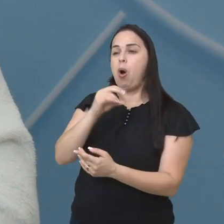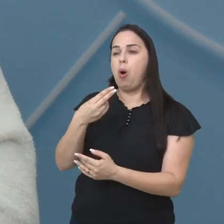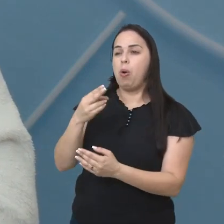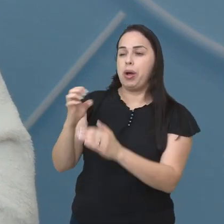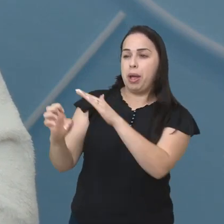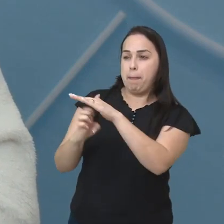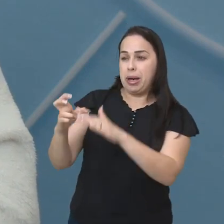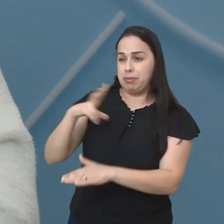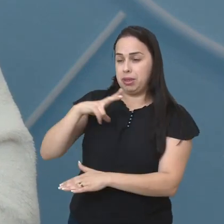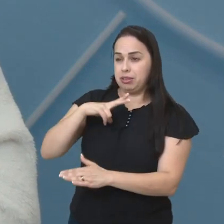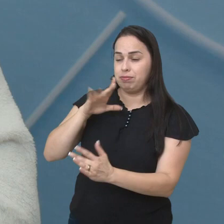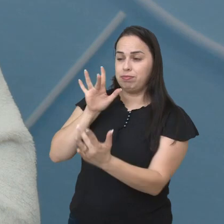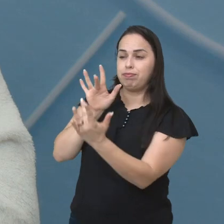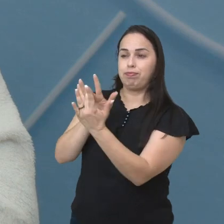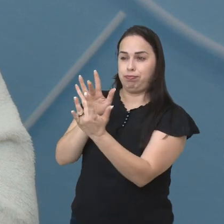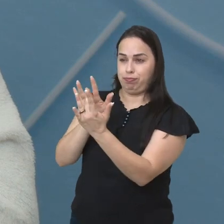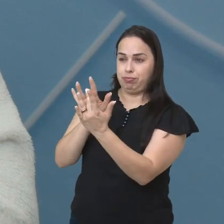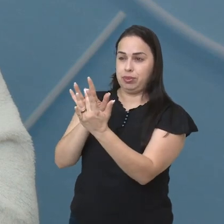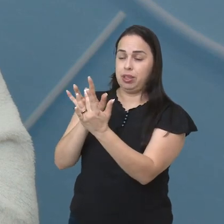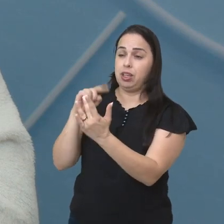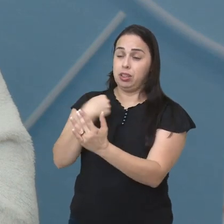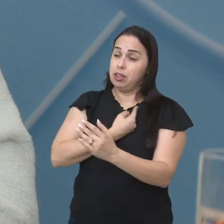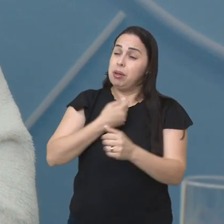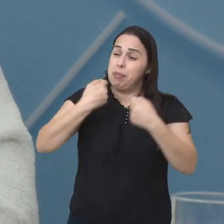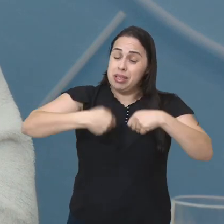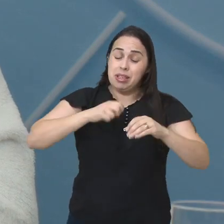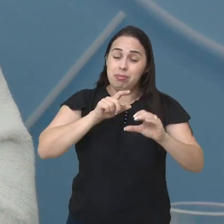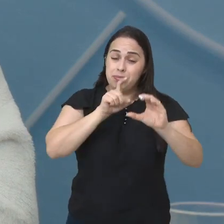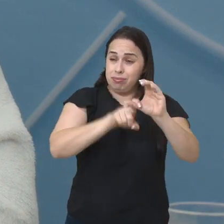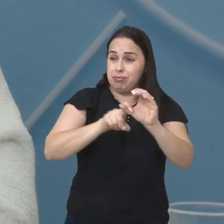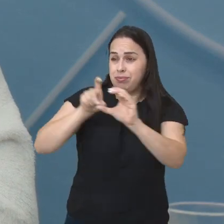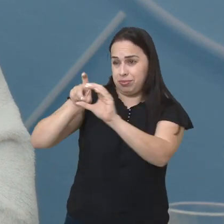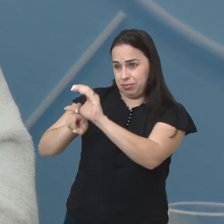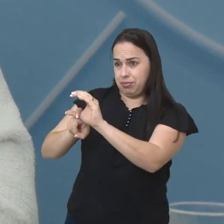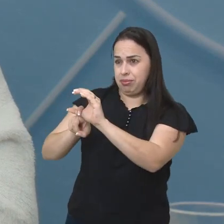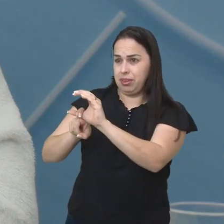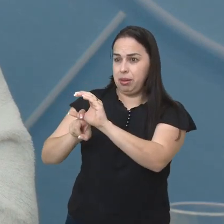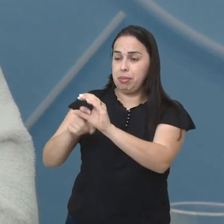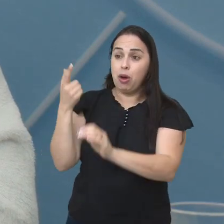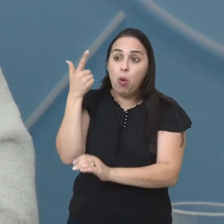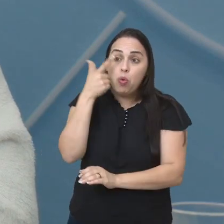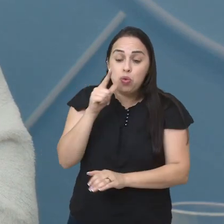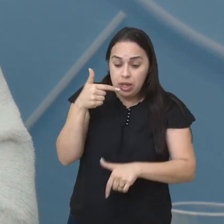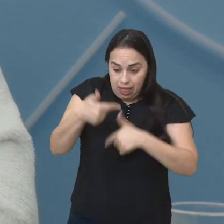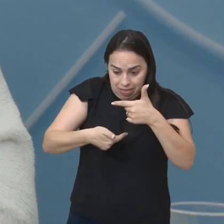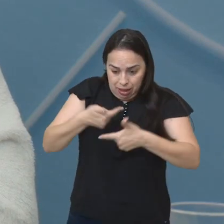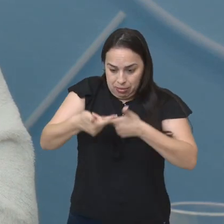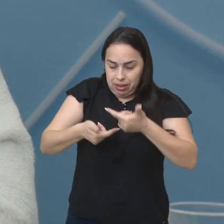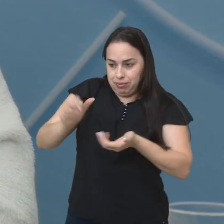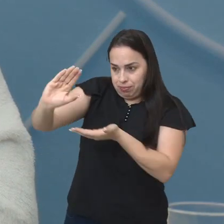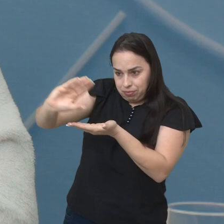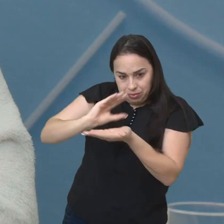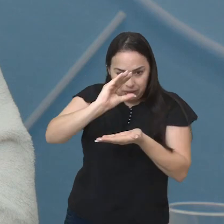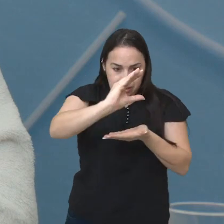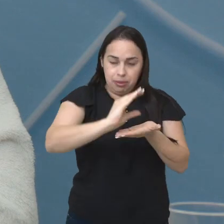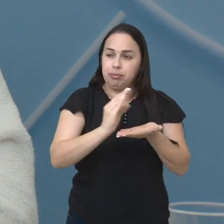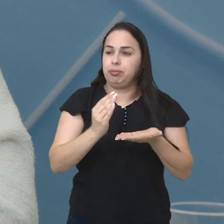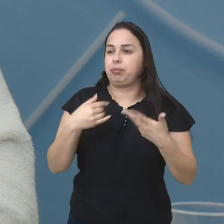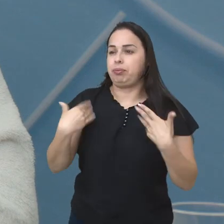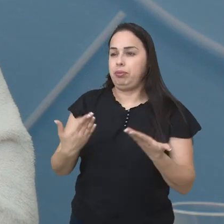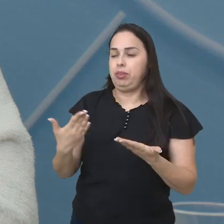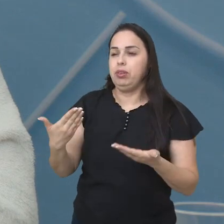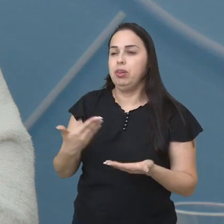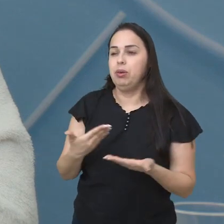privado. Nós dependemos deles, né, para poder estar realizando esse trabalho. Então hoje